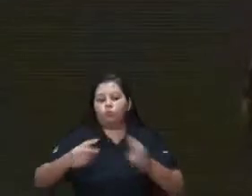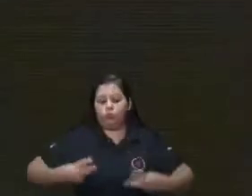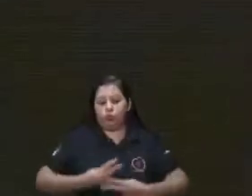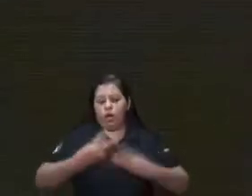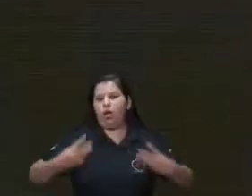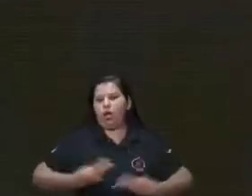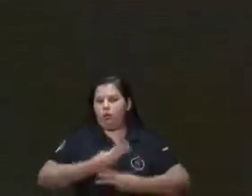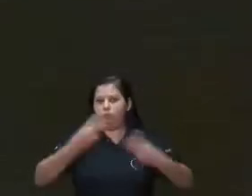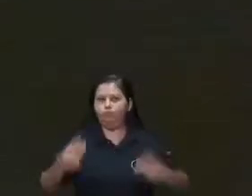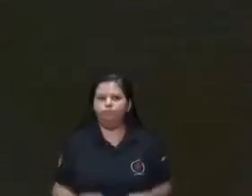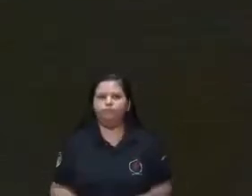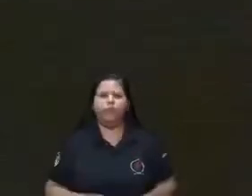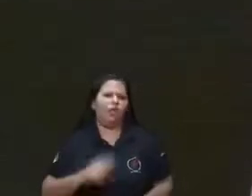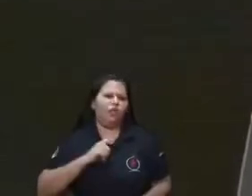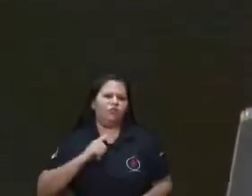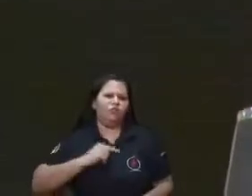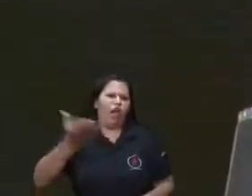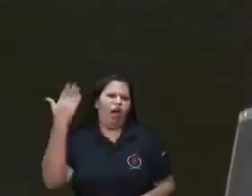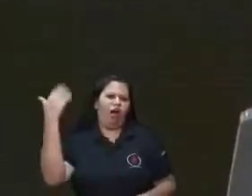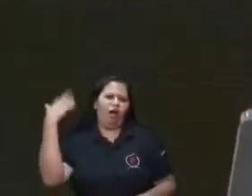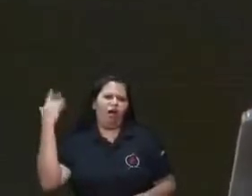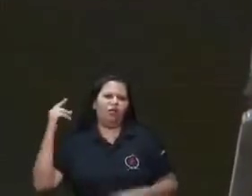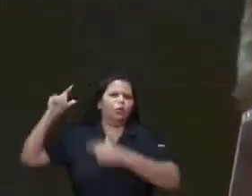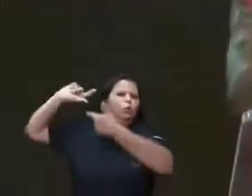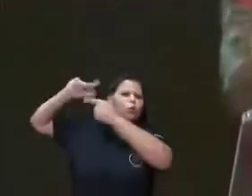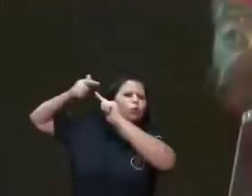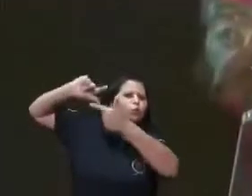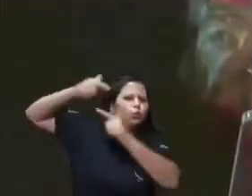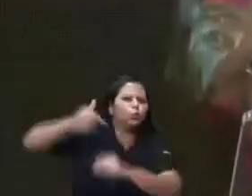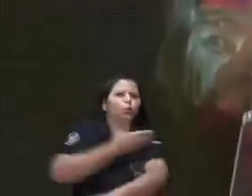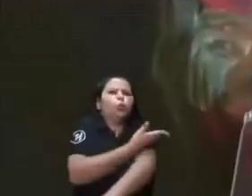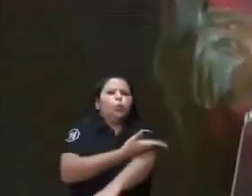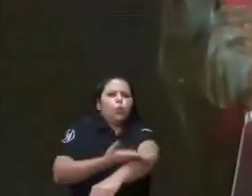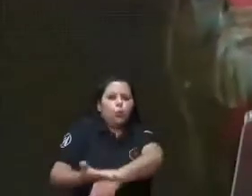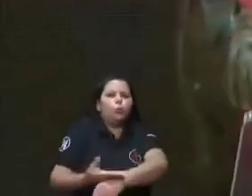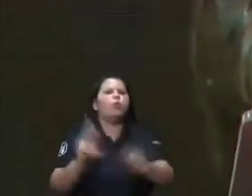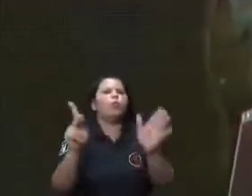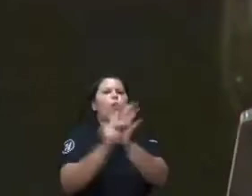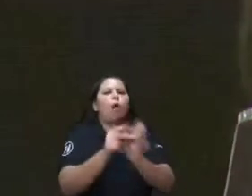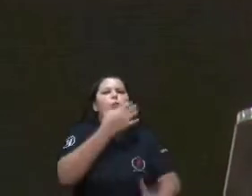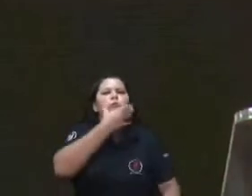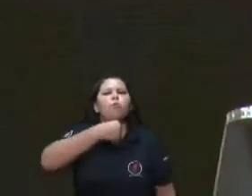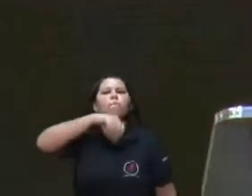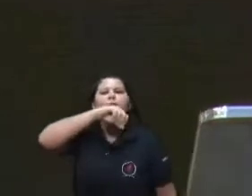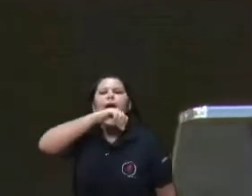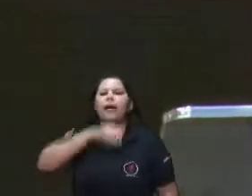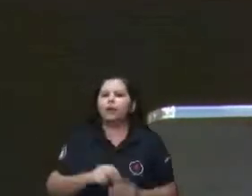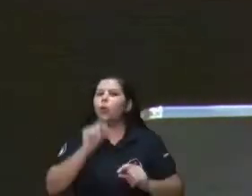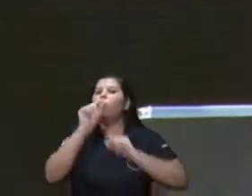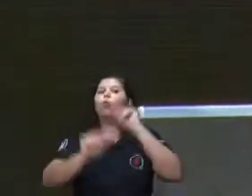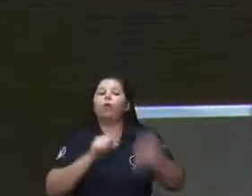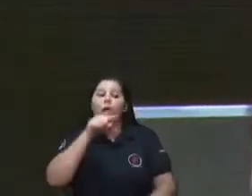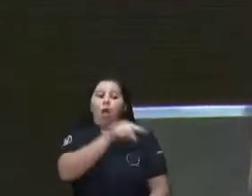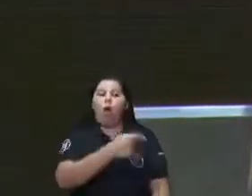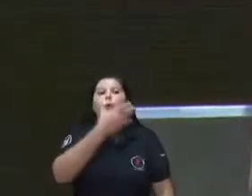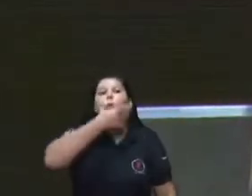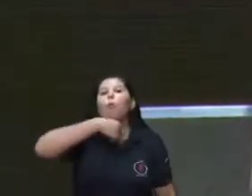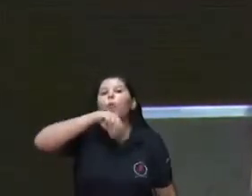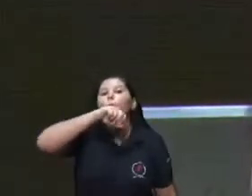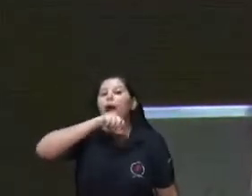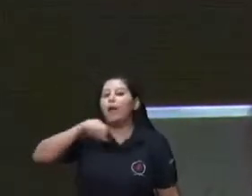obedecendo um costume patriarcal daqueles dias, Jacó decide abençoar os seus